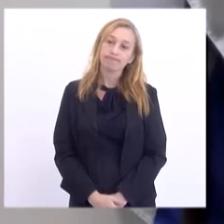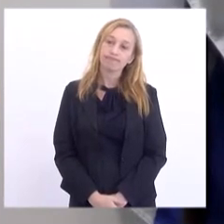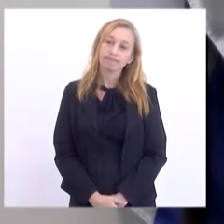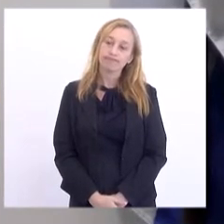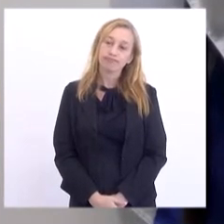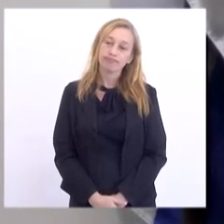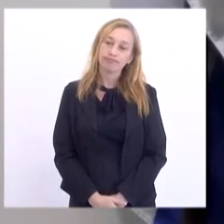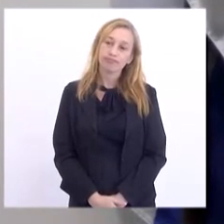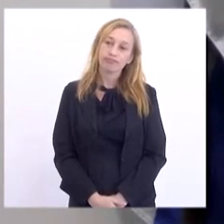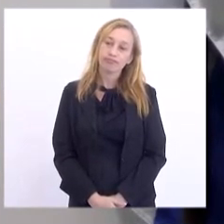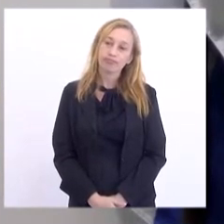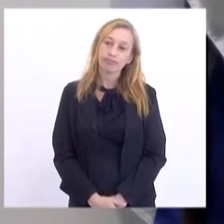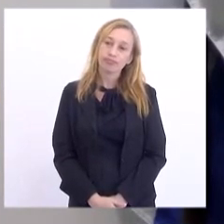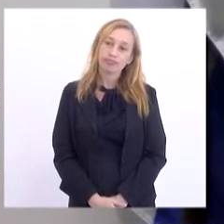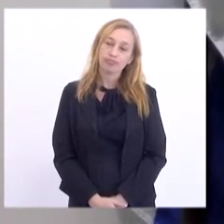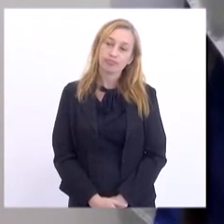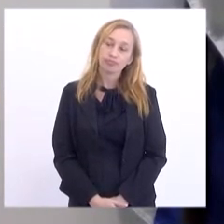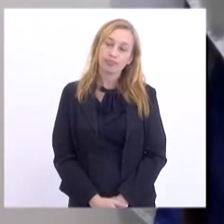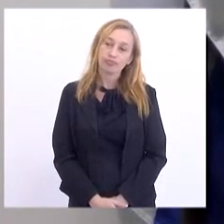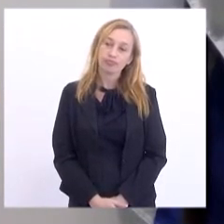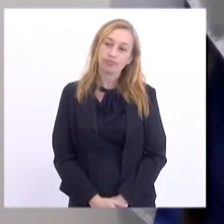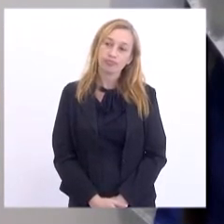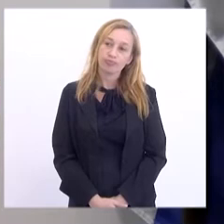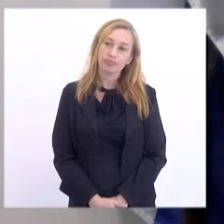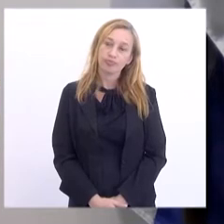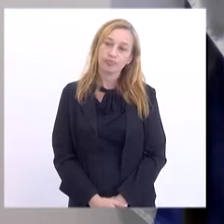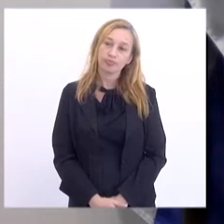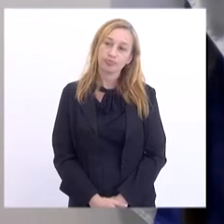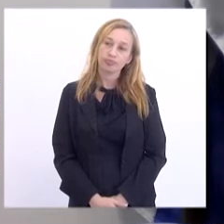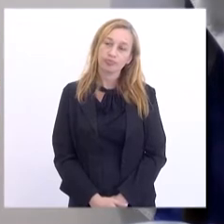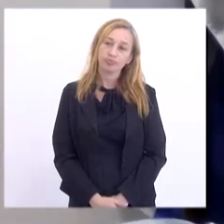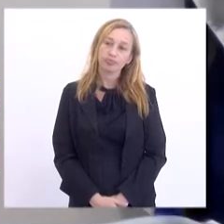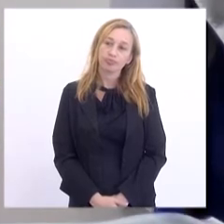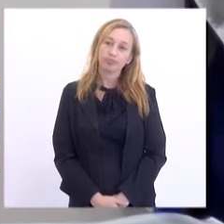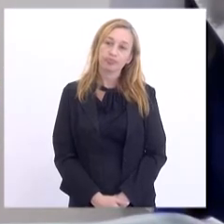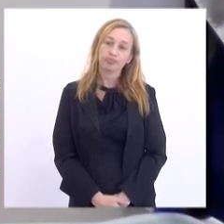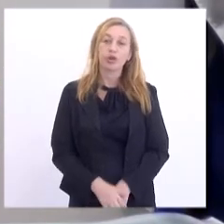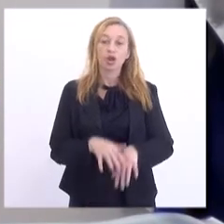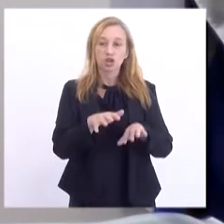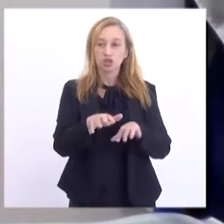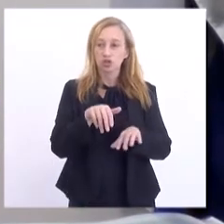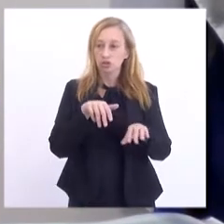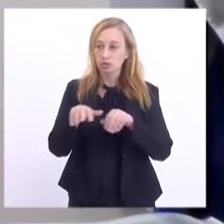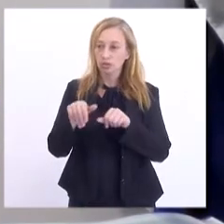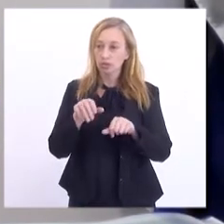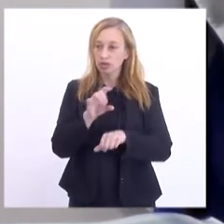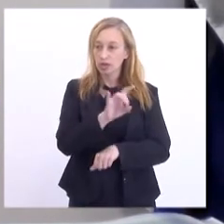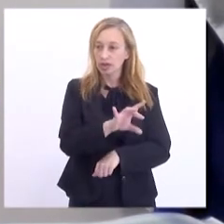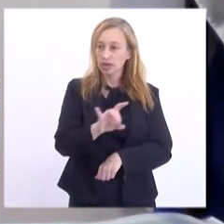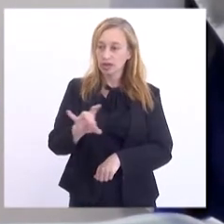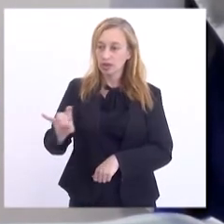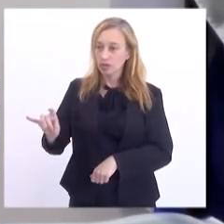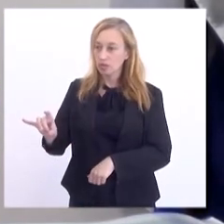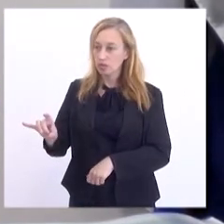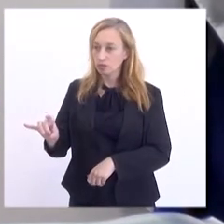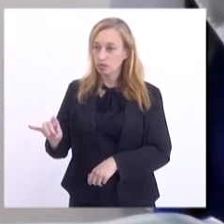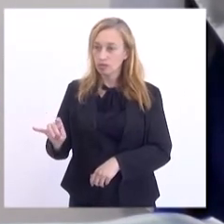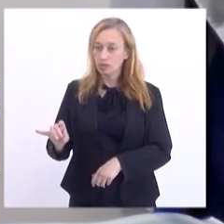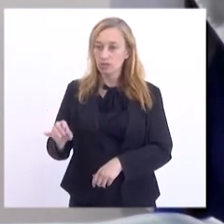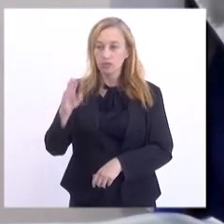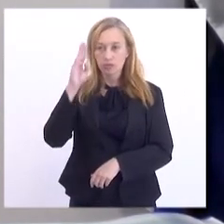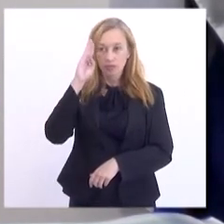Master Class de vida das Velhas as cabeças pensantes do Poder Executivo envolvidas